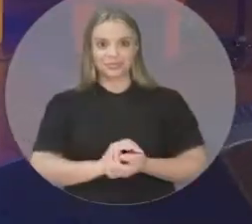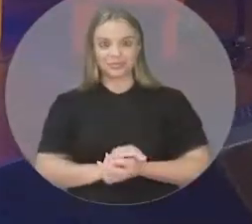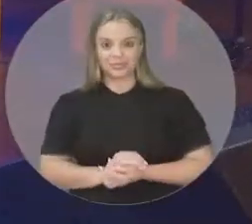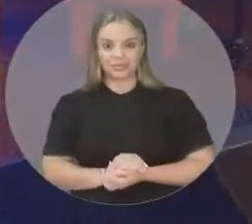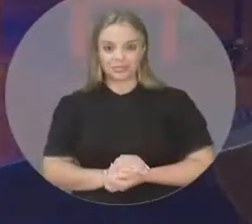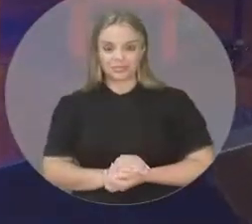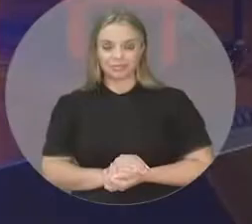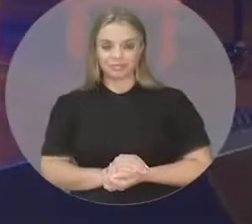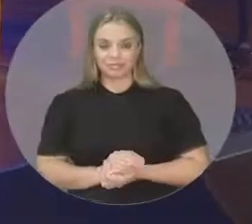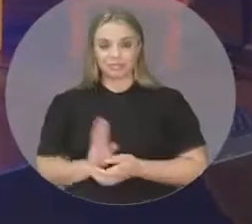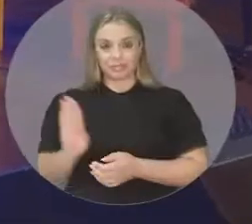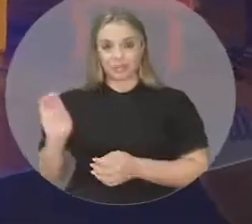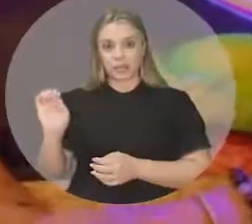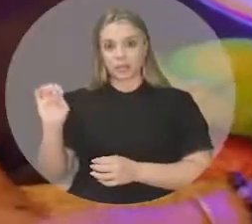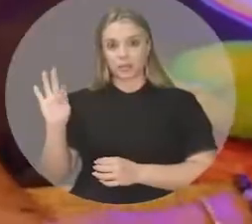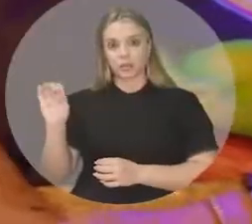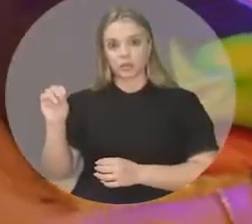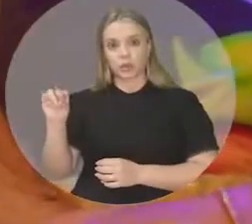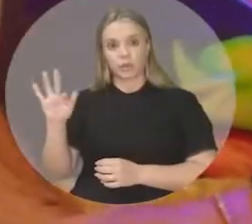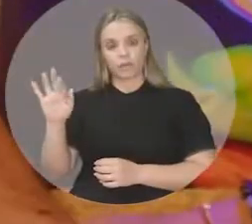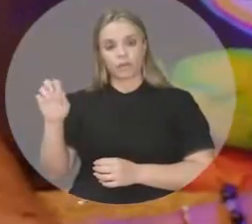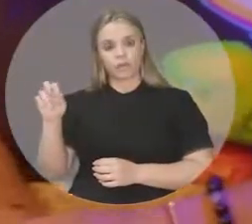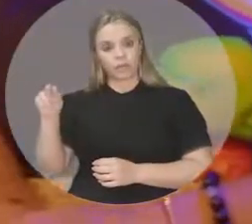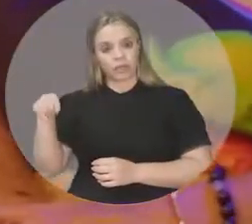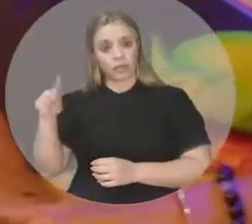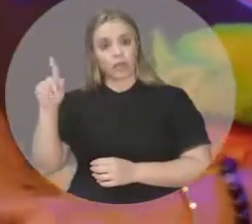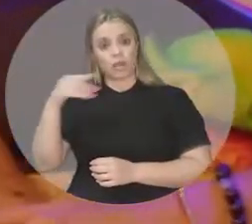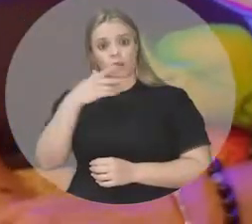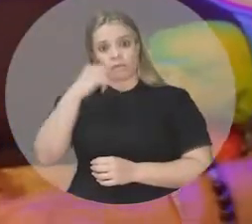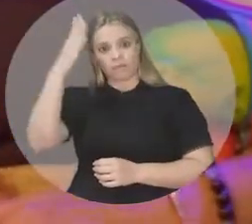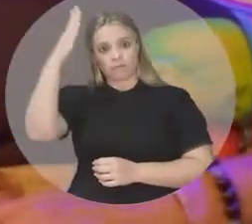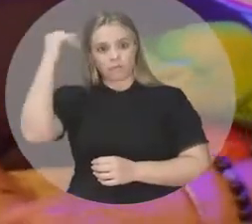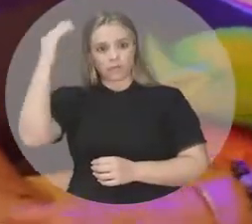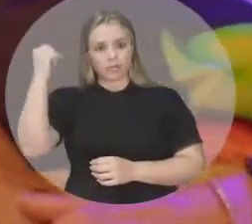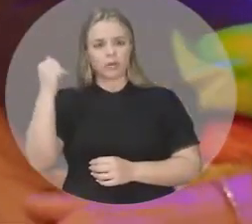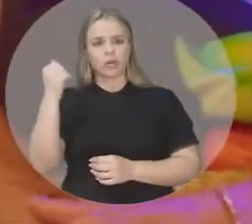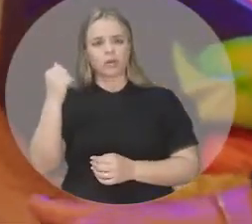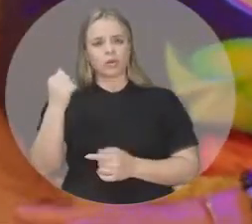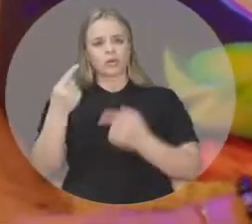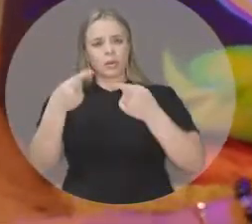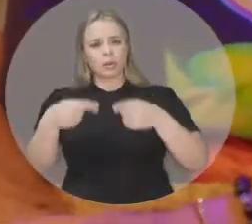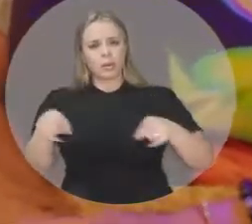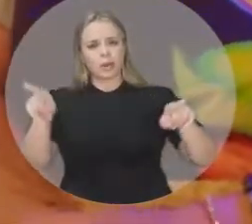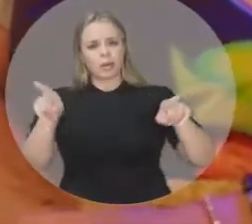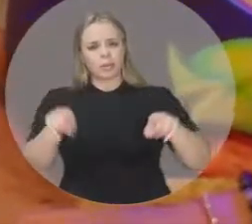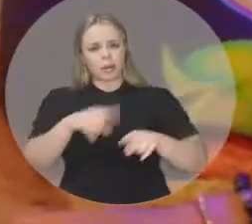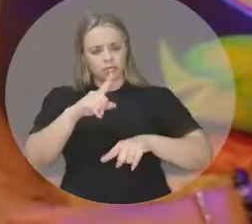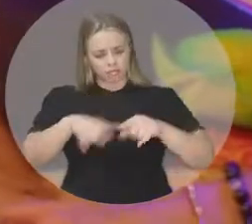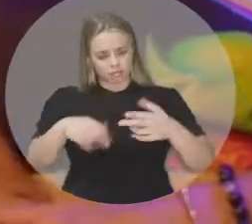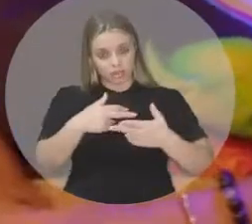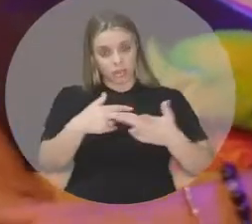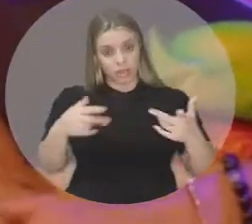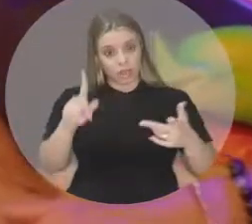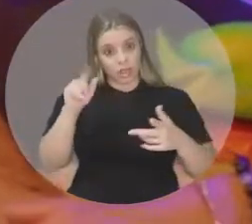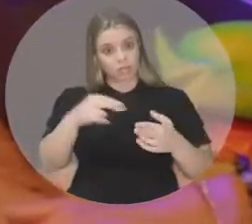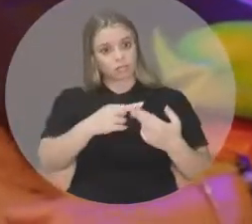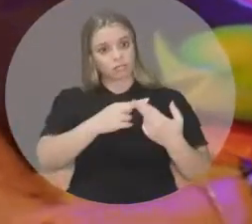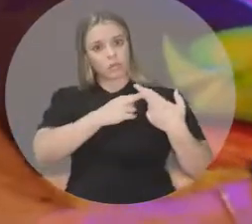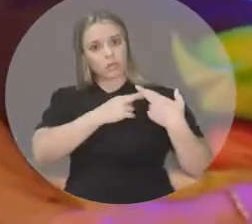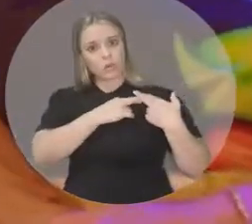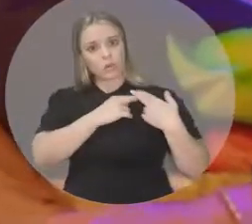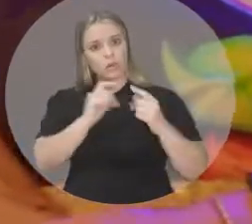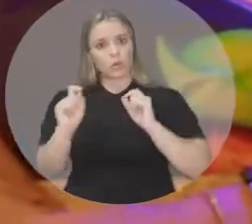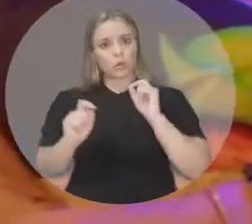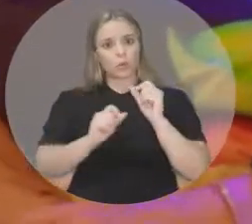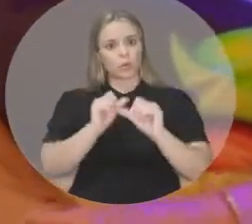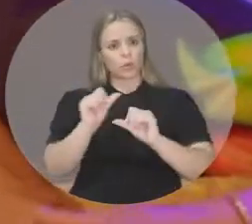batida e a galera do rock nos acompanhou. Agora vai ser o inverso. Eles vão começar e nós vamos acompanhá-los. E nós vamos tocar